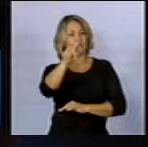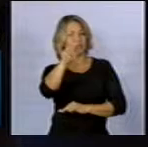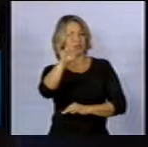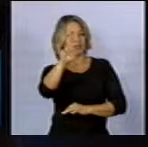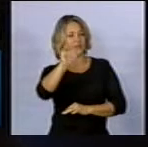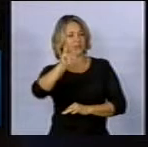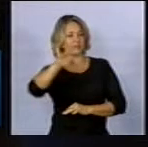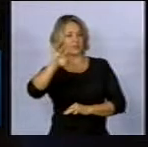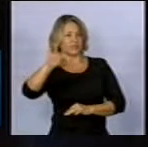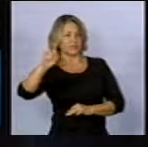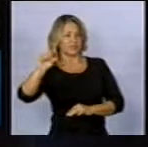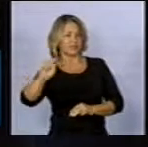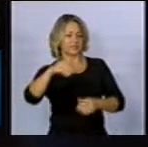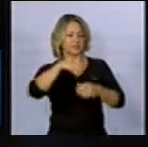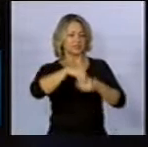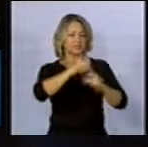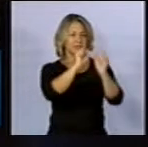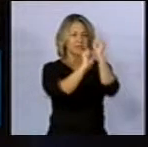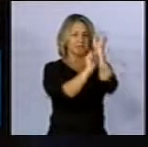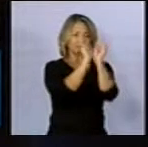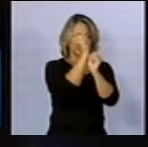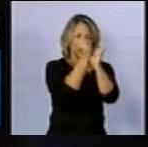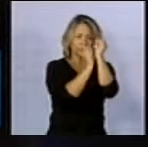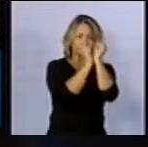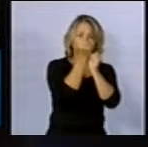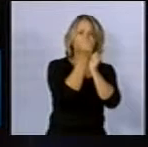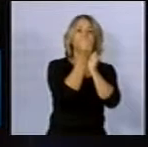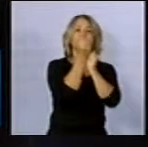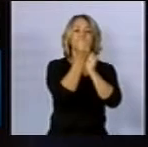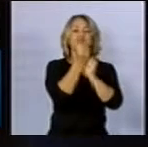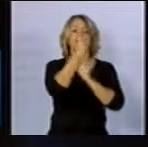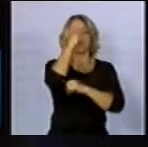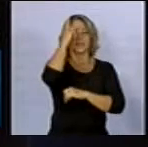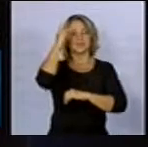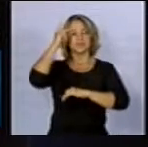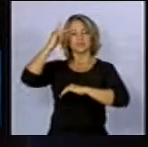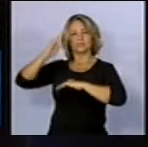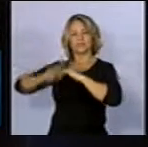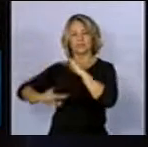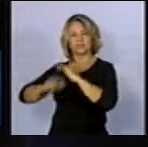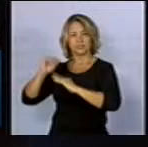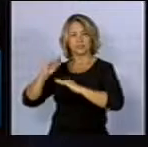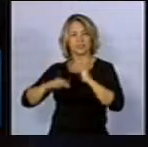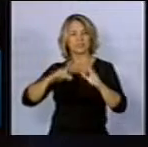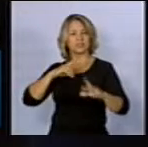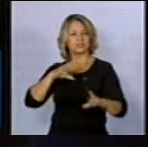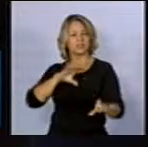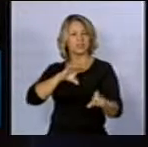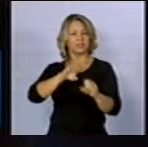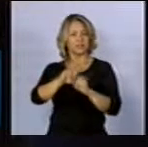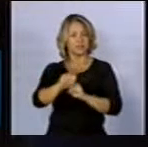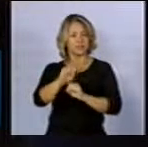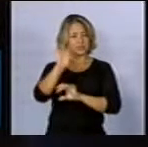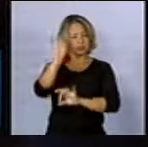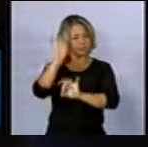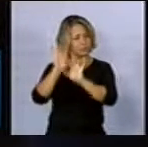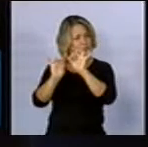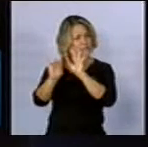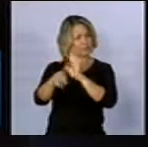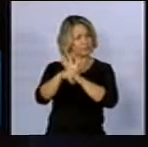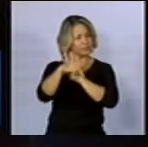de indústria são profissionais que tem a formação específica